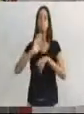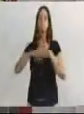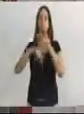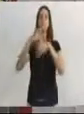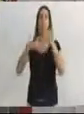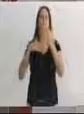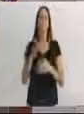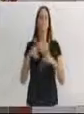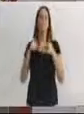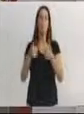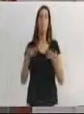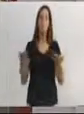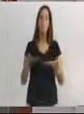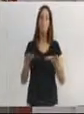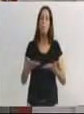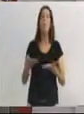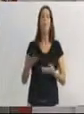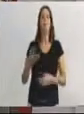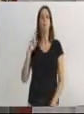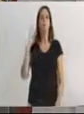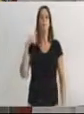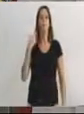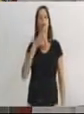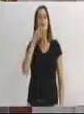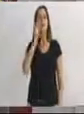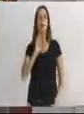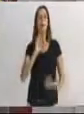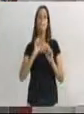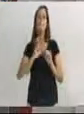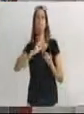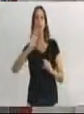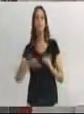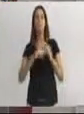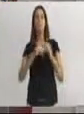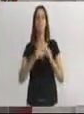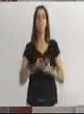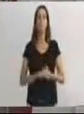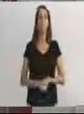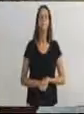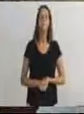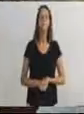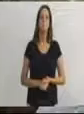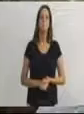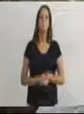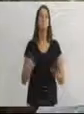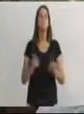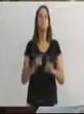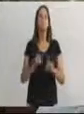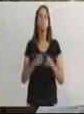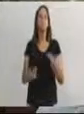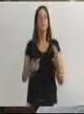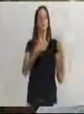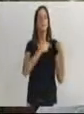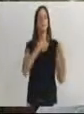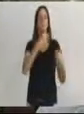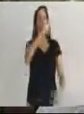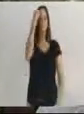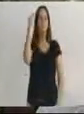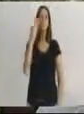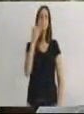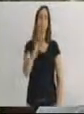questão conselho certamente aparte o vereador wanderley paulo de oliveira com a palavra do vanderlei repassa os trabalhos a presidente maria líder do